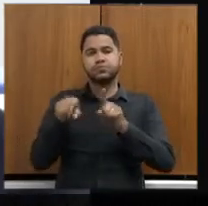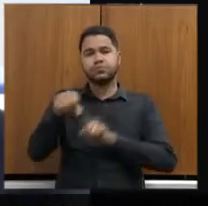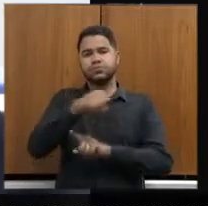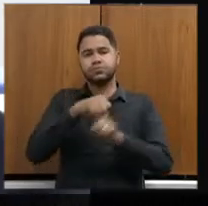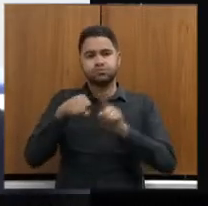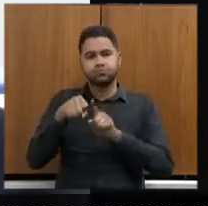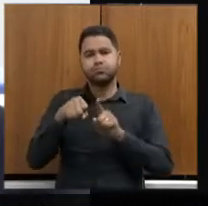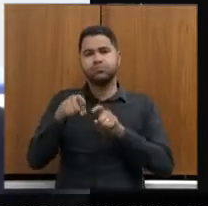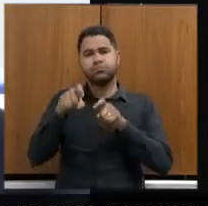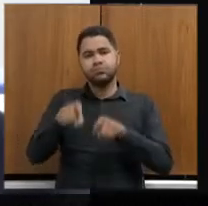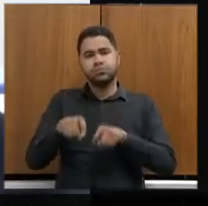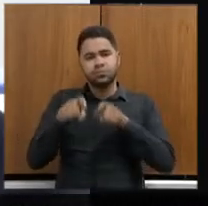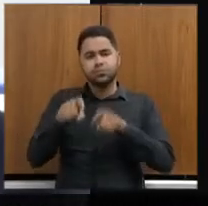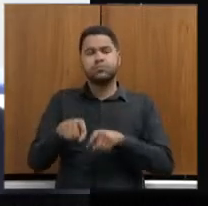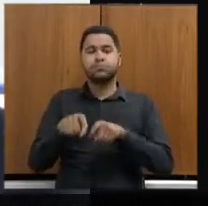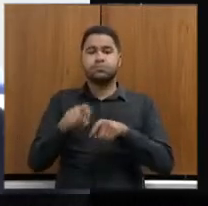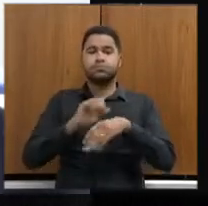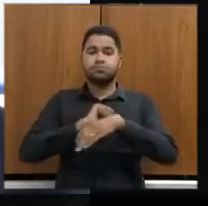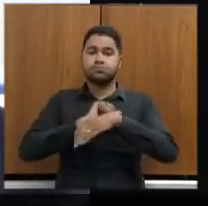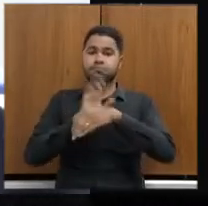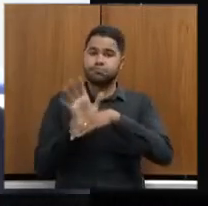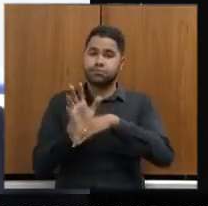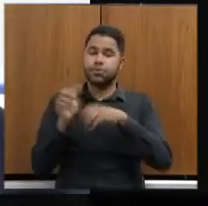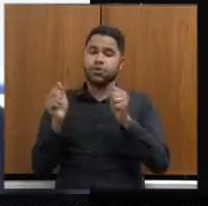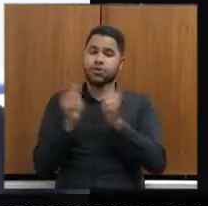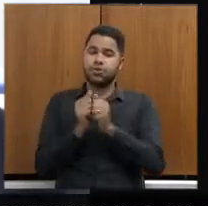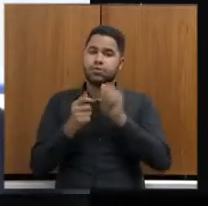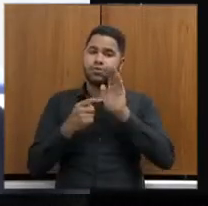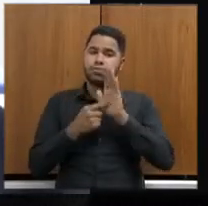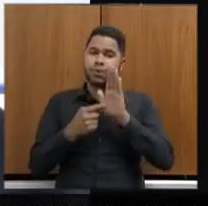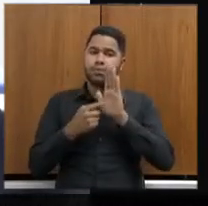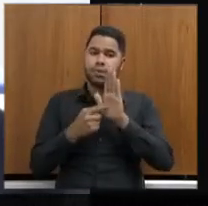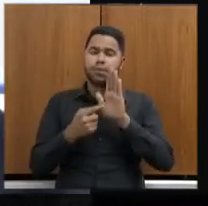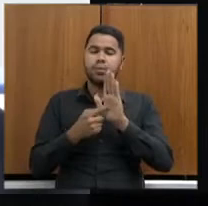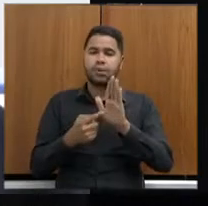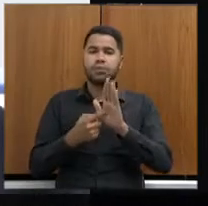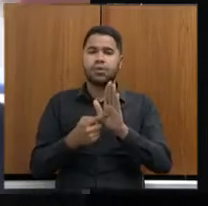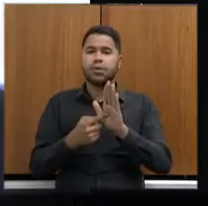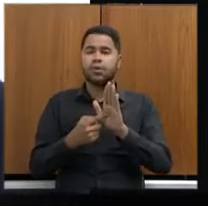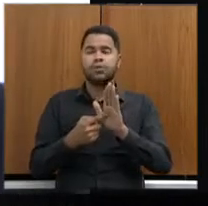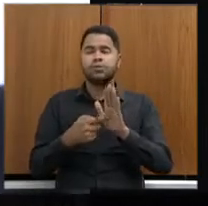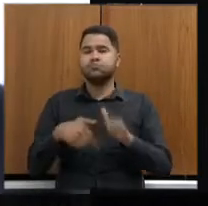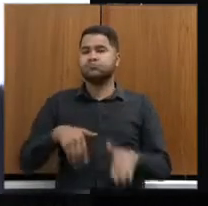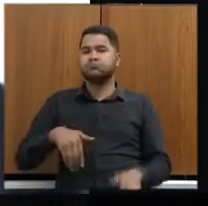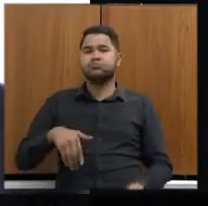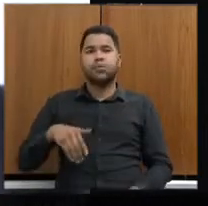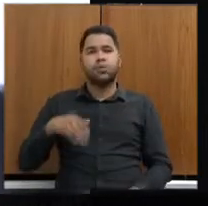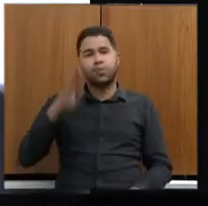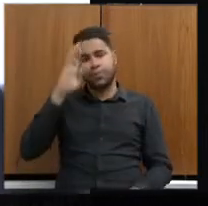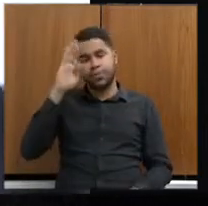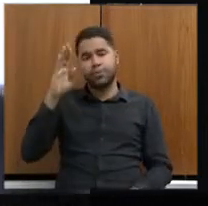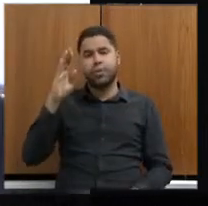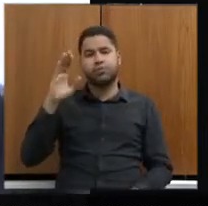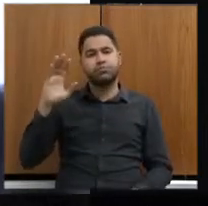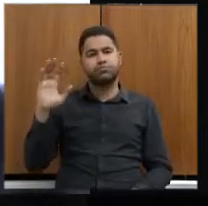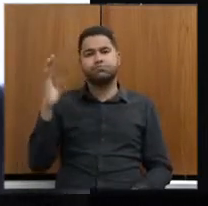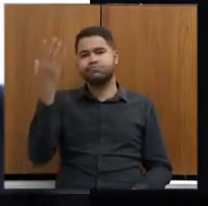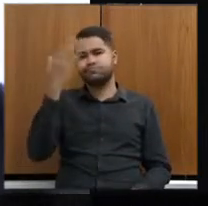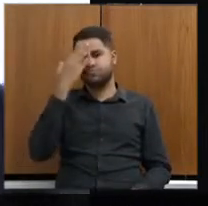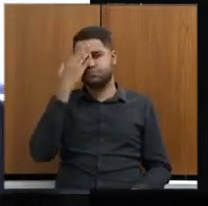de Montes Claros no norte de Minas com a nossa exposição agropecuária o maior acontecimento da cidade de Montes Claros tô